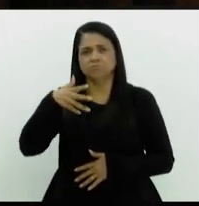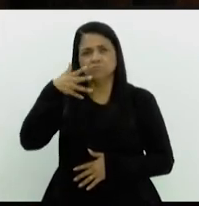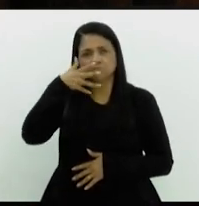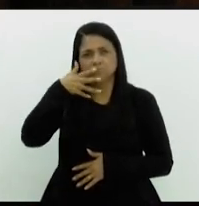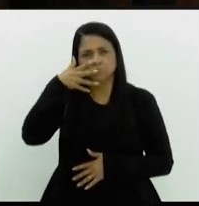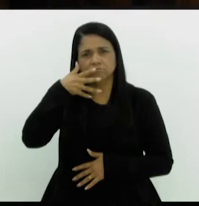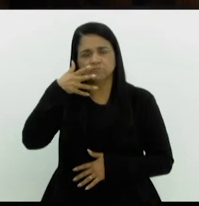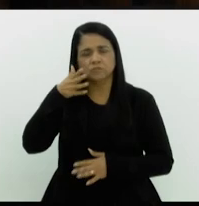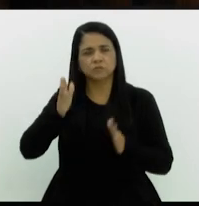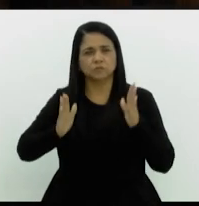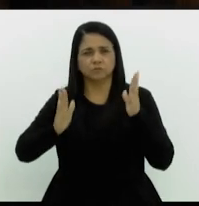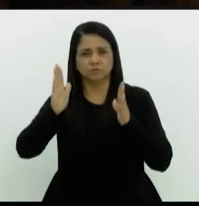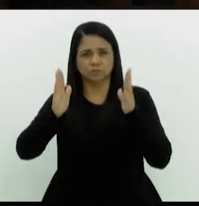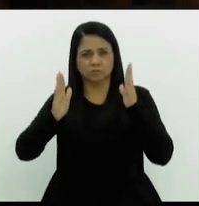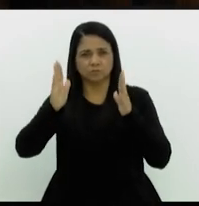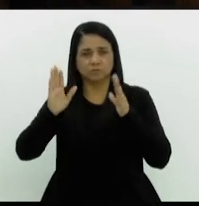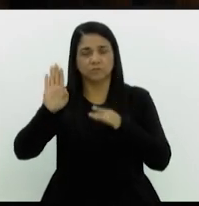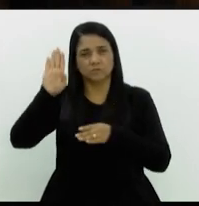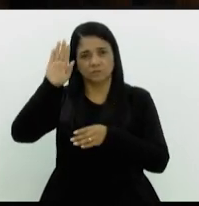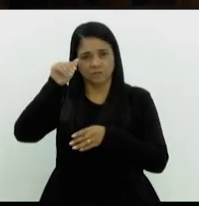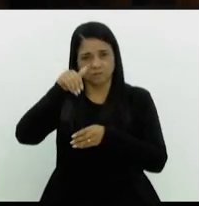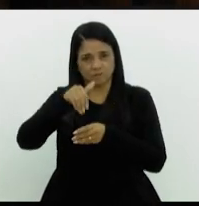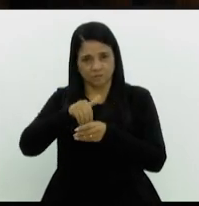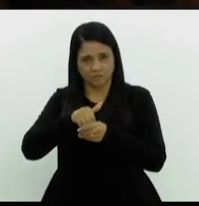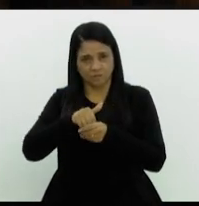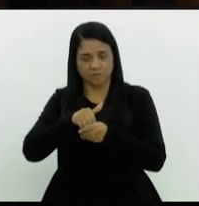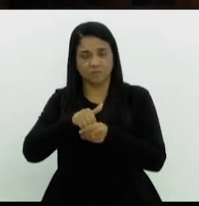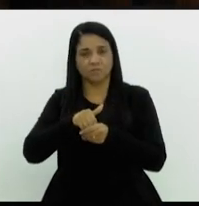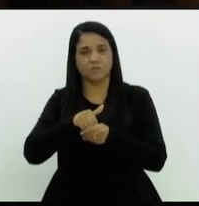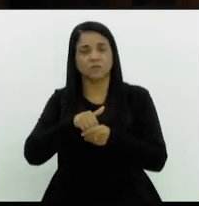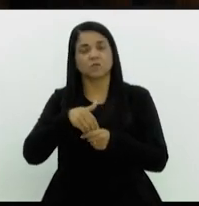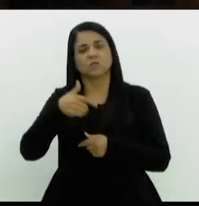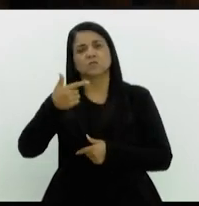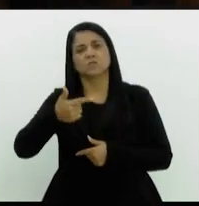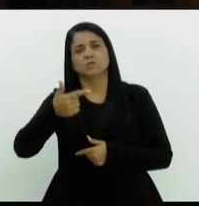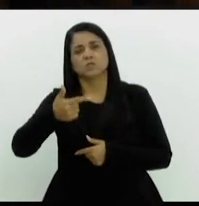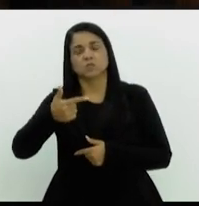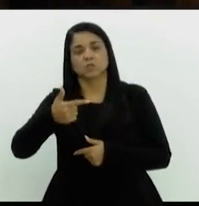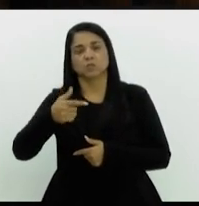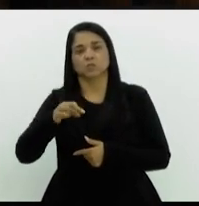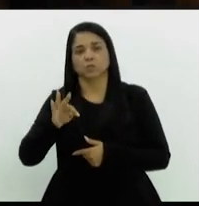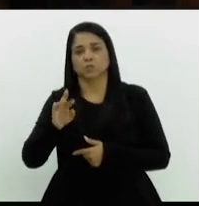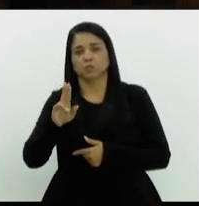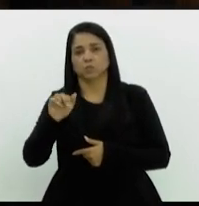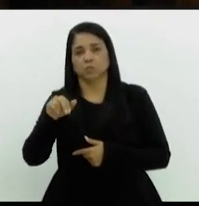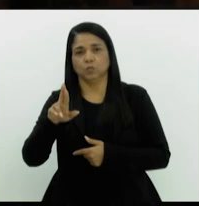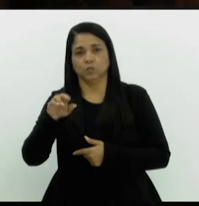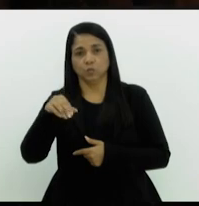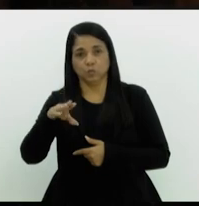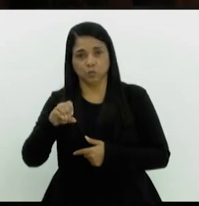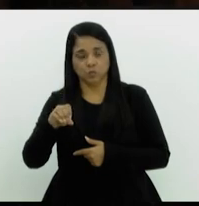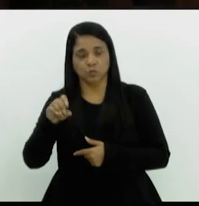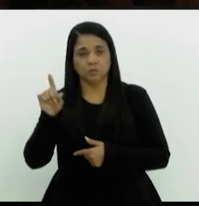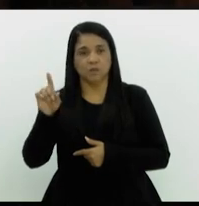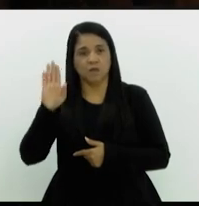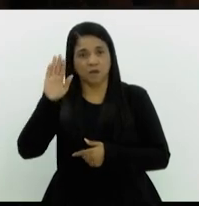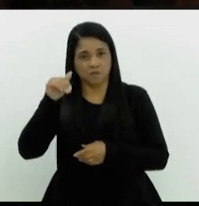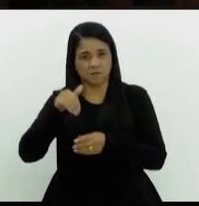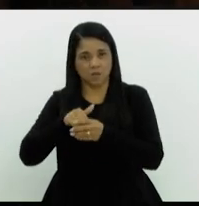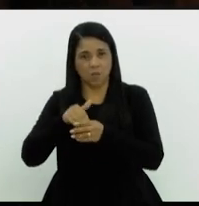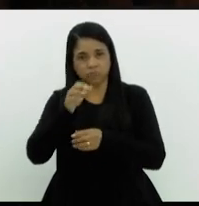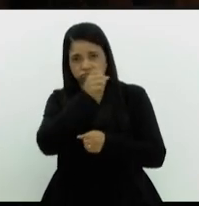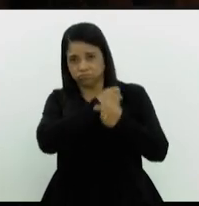ainda no período eleitoral, mais precisamente no segundo turno das eleições, quando ele,